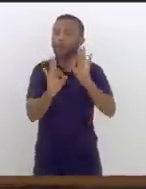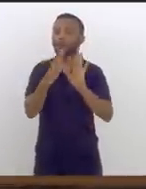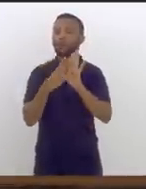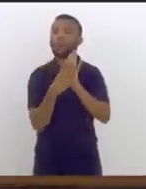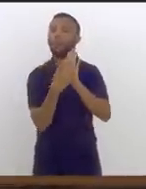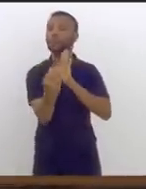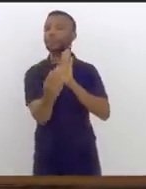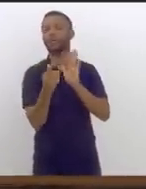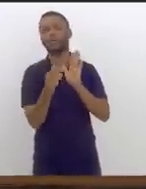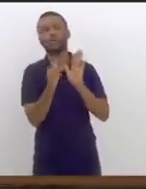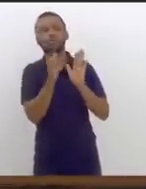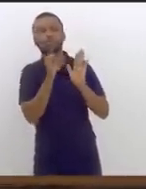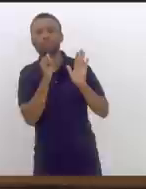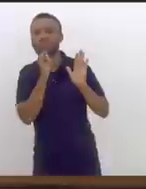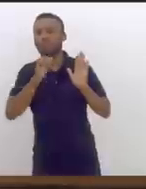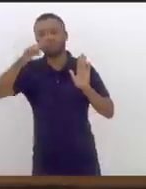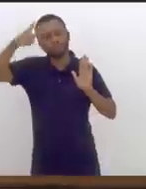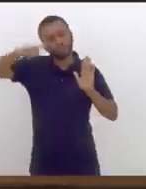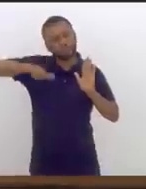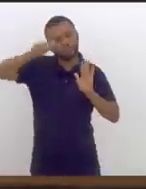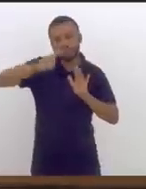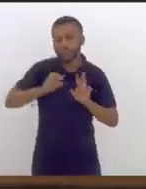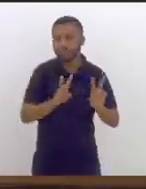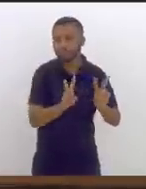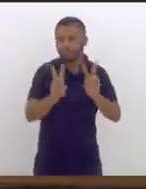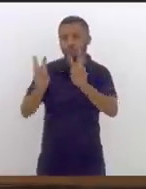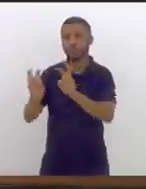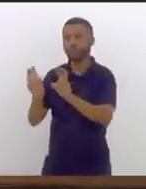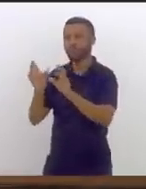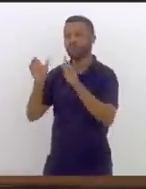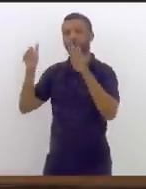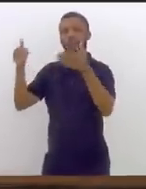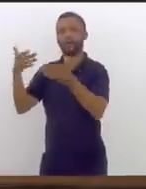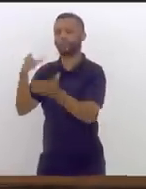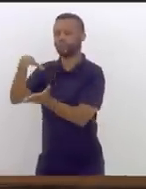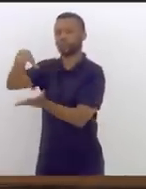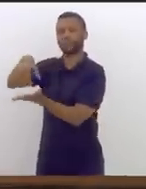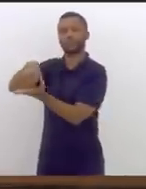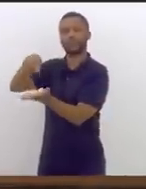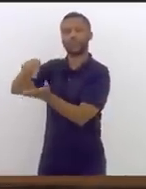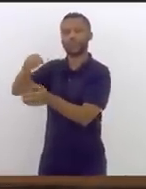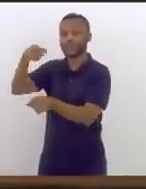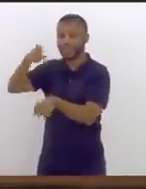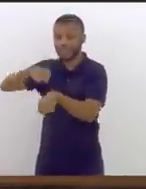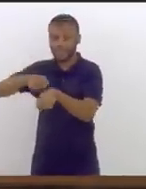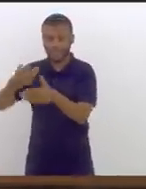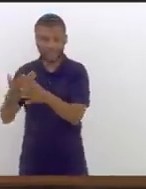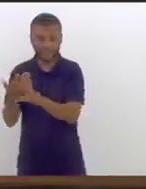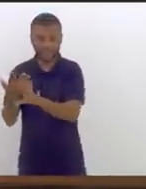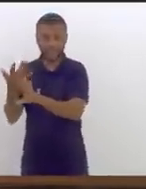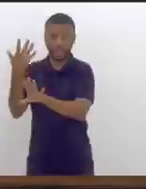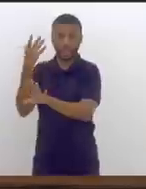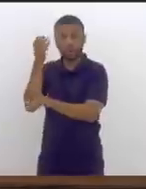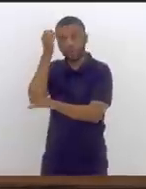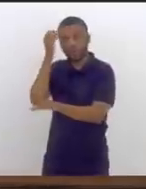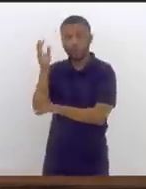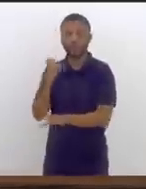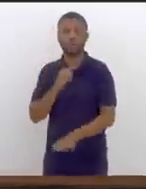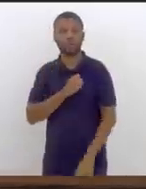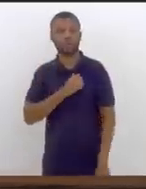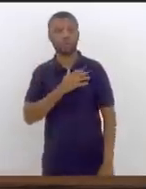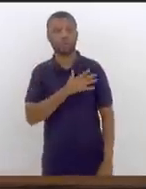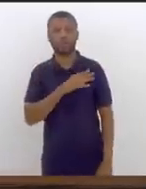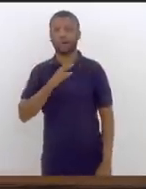com relação algum Batalhão porque isso aí foi foi cogitado na época não gênero se foi pelo Coronel Figueiredo